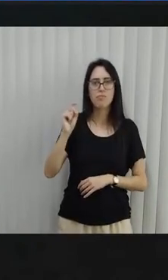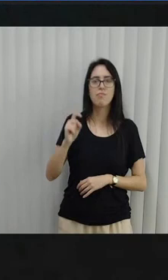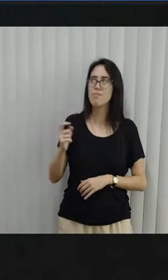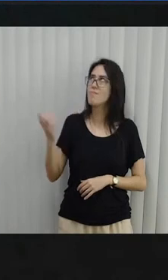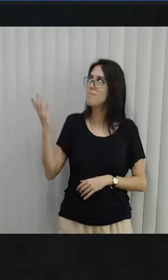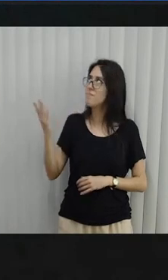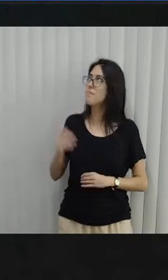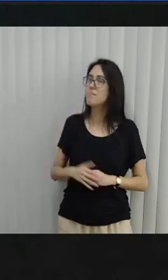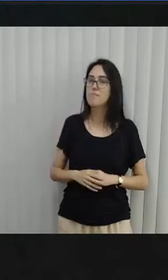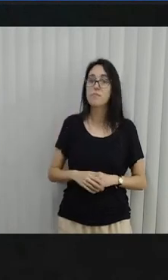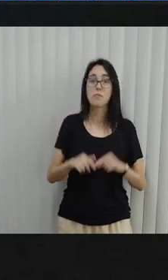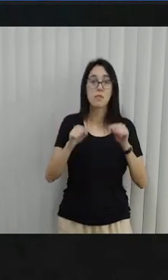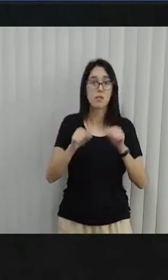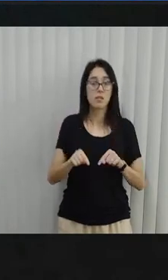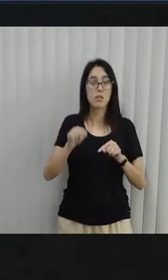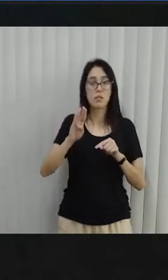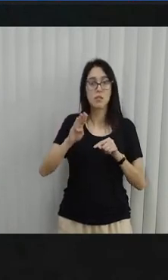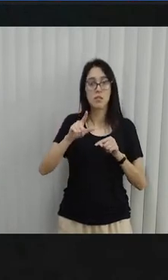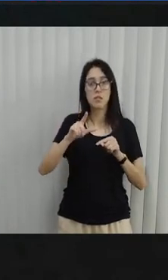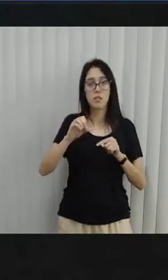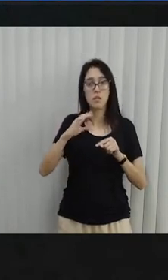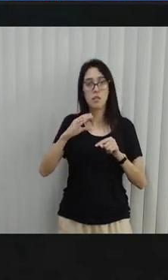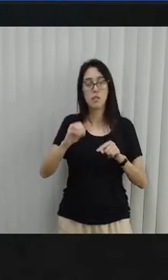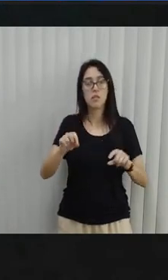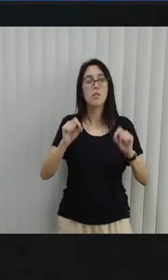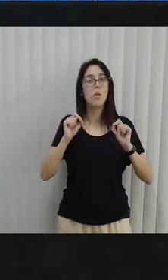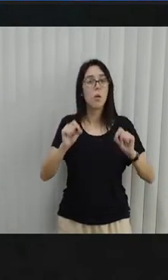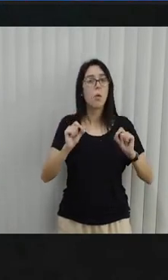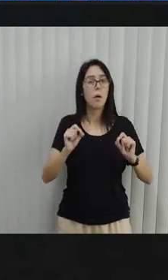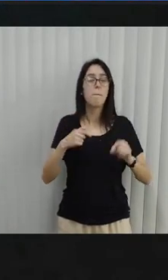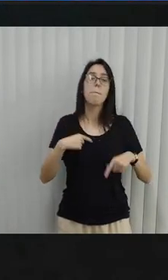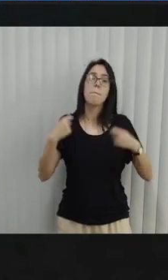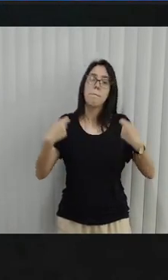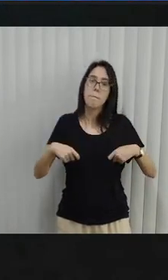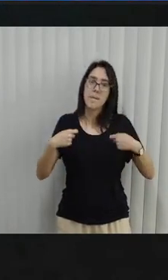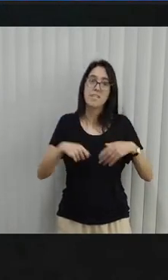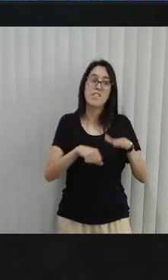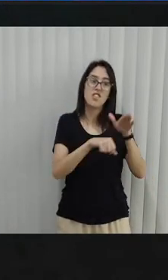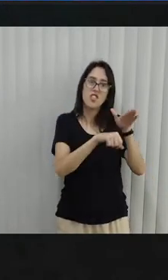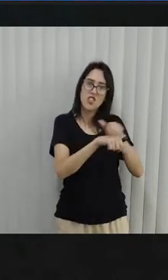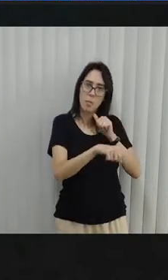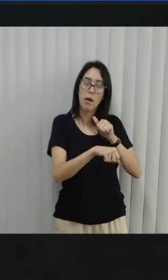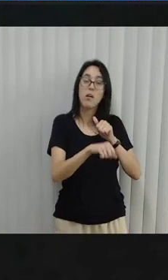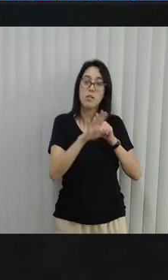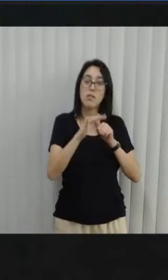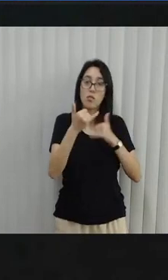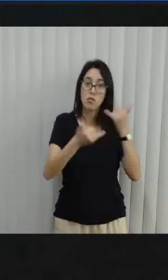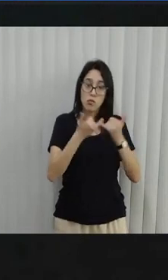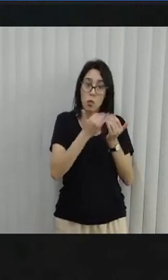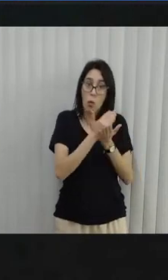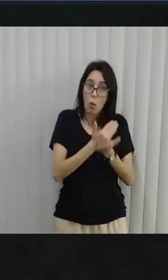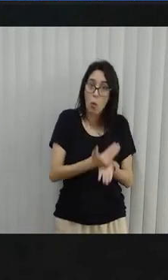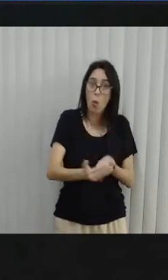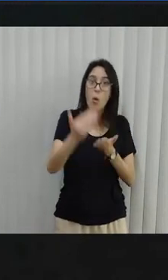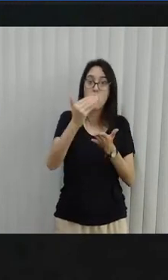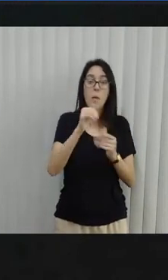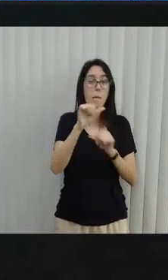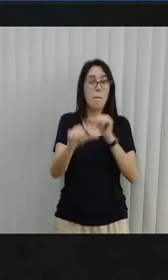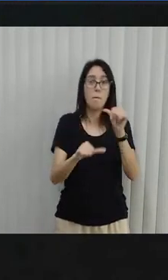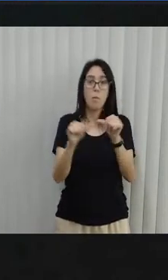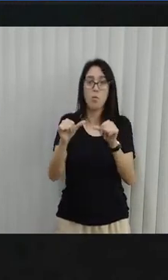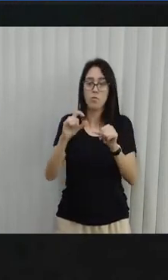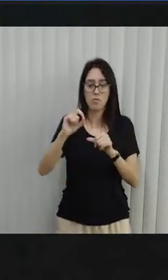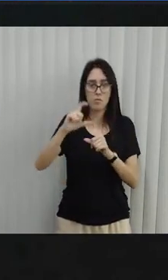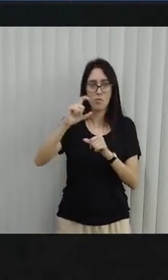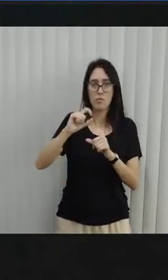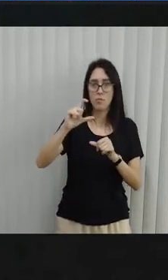cacto. Esse bloco, para ele ser executado, eu preciso chamar ele, né? Então, quando o nosso jogo começar, muda a posição do cacto, muda o